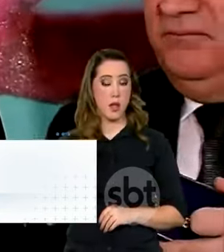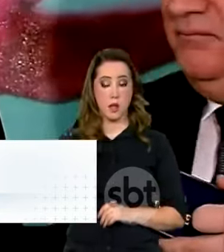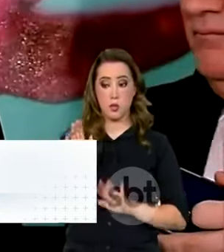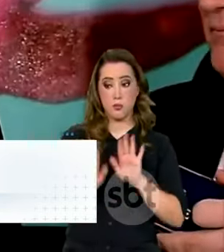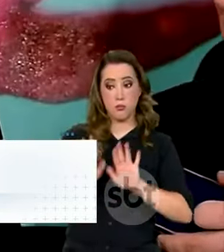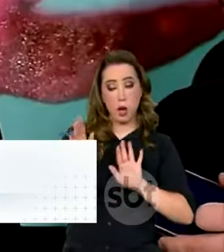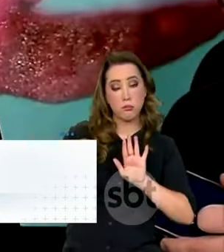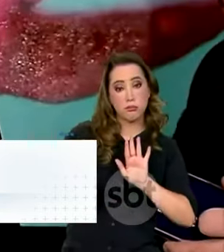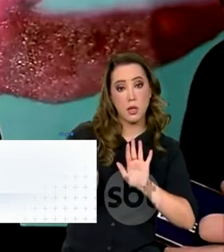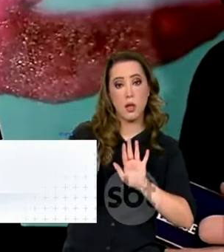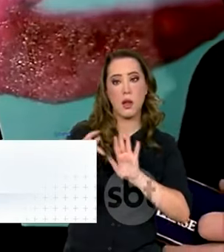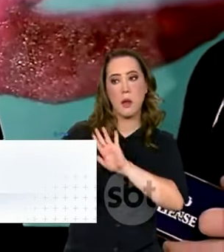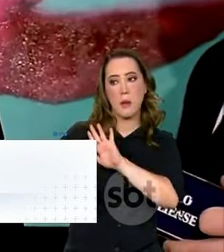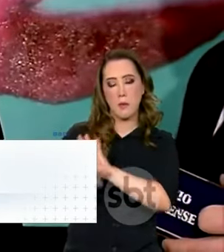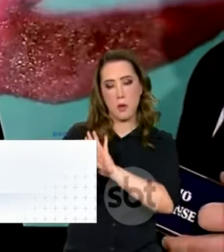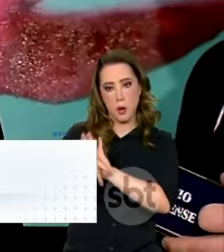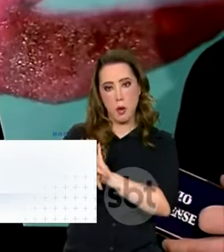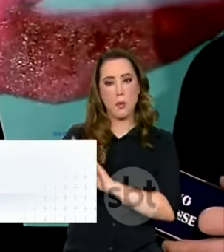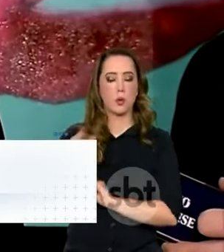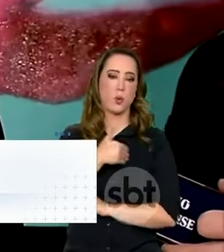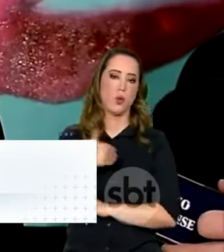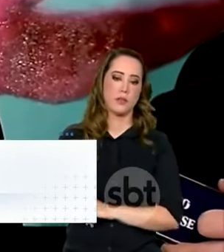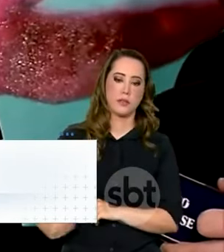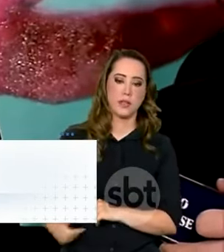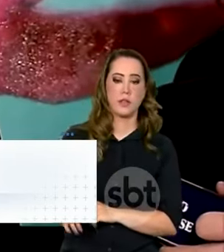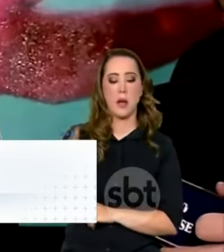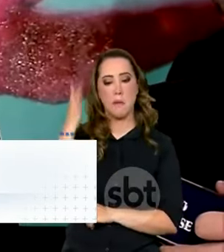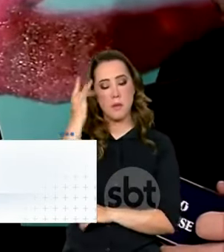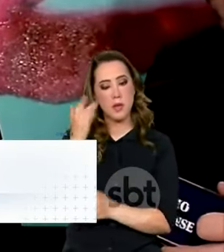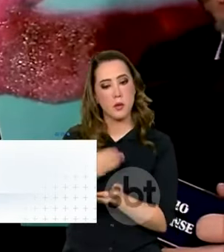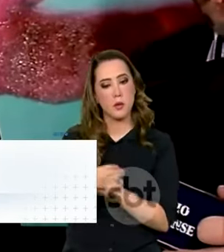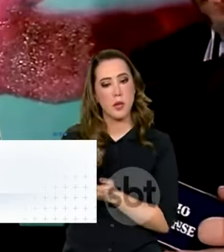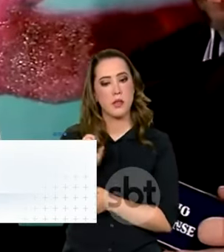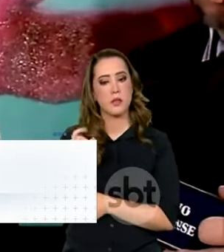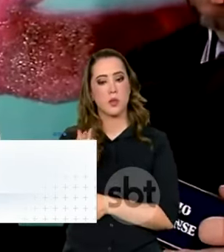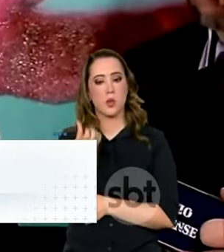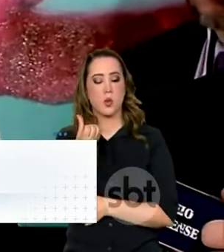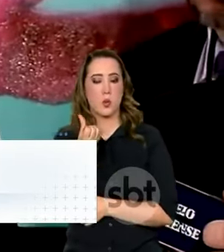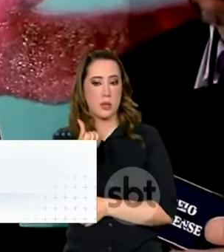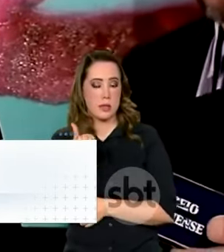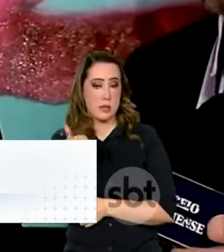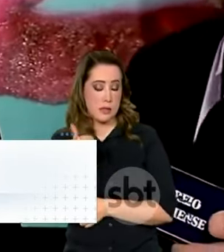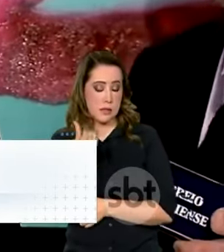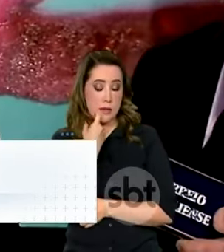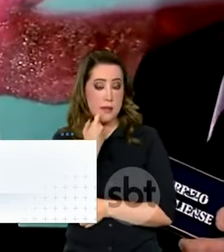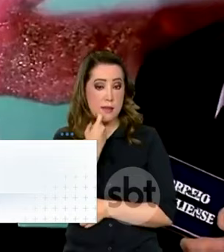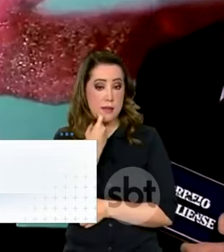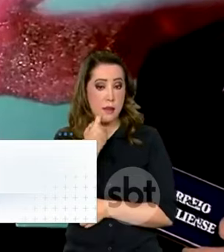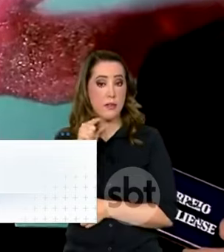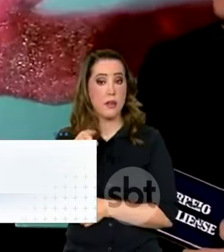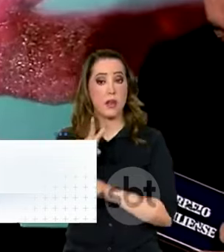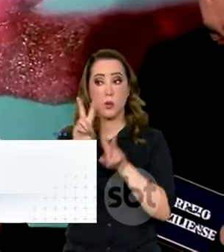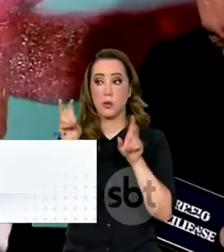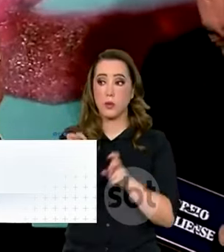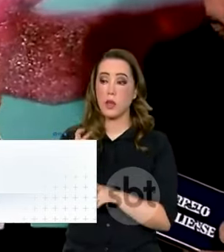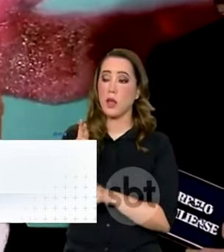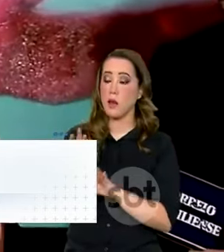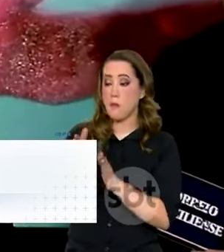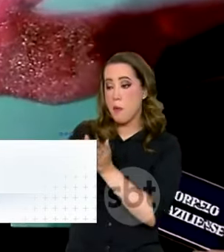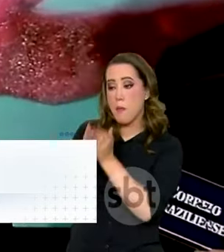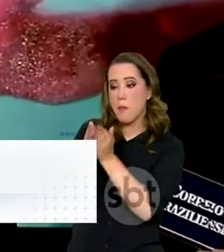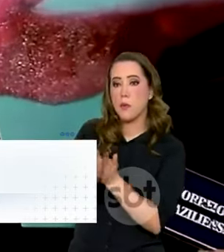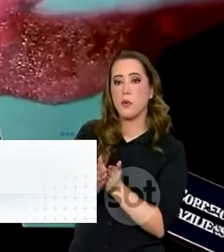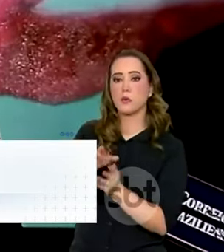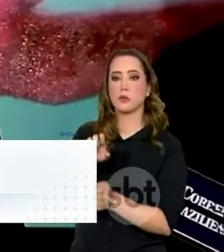Vou ligar para o presidente Pomini para já a partir de amanhã ou sexta-feira fazermos uma reunião sobre o Porto de Santos. É um